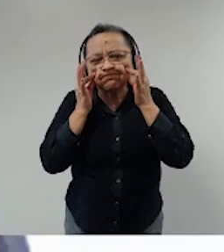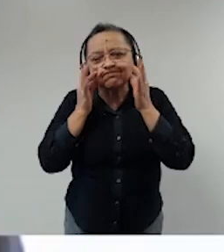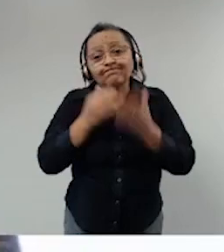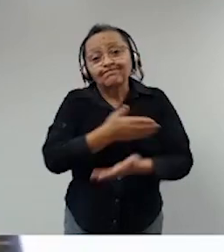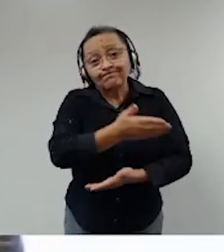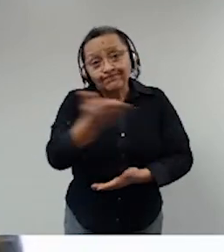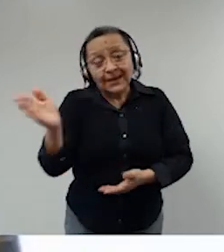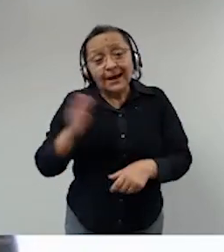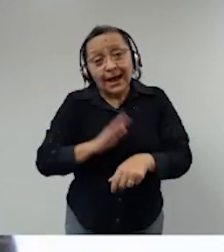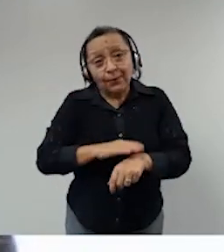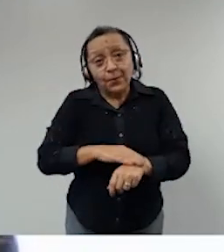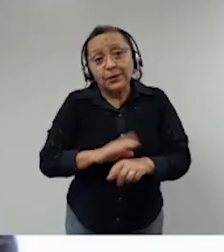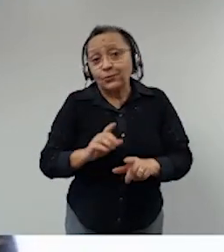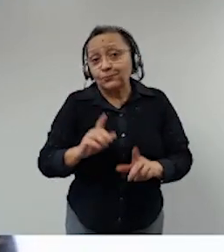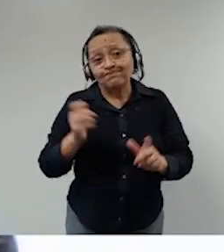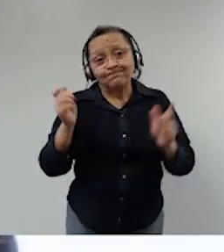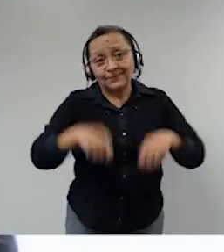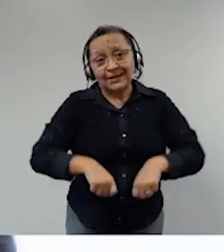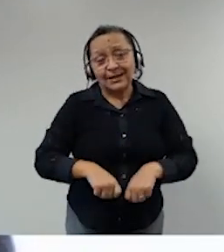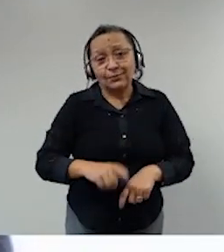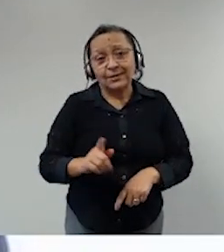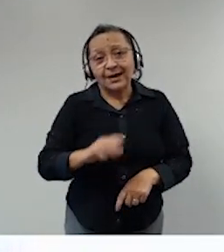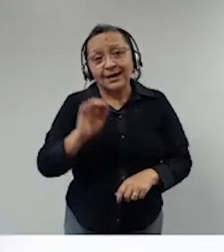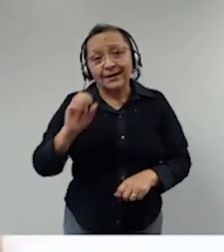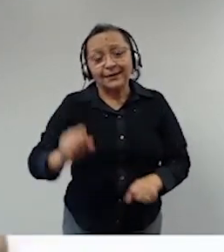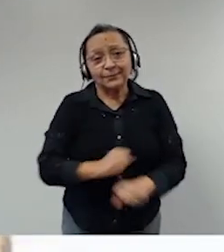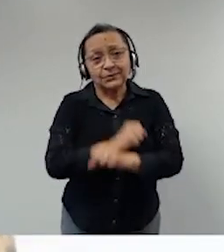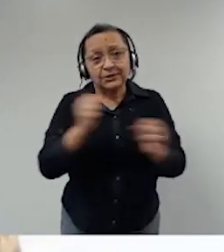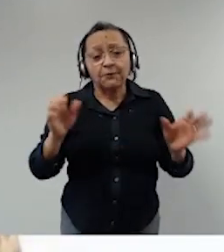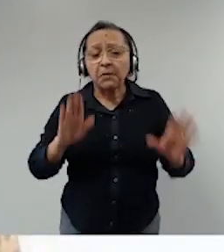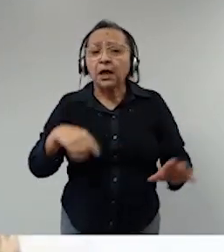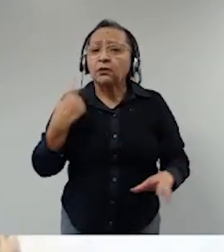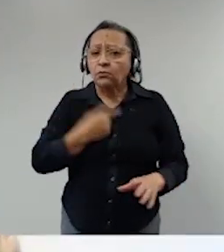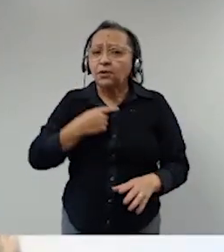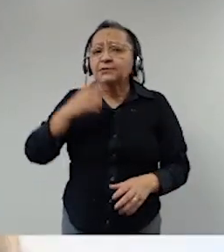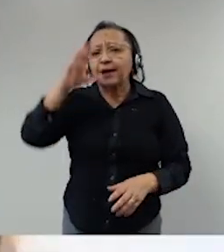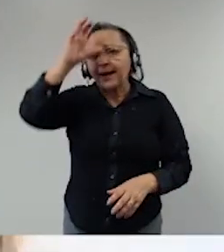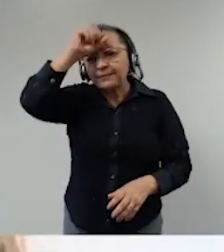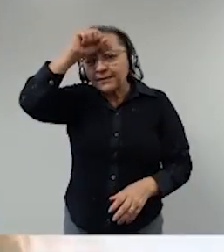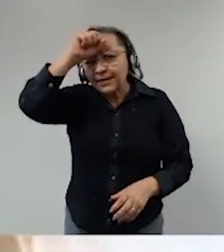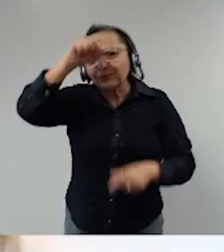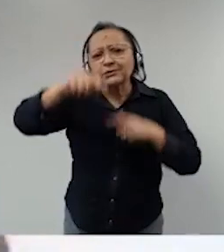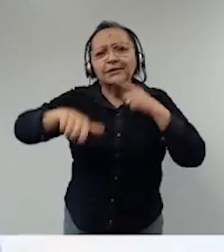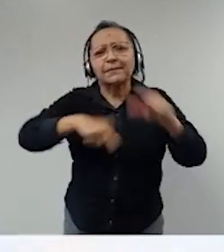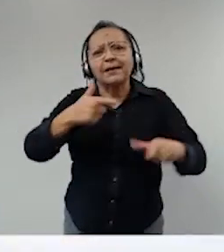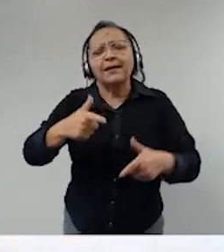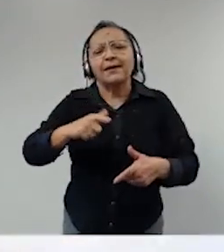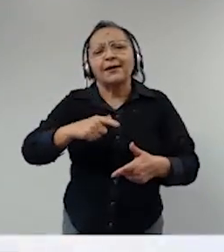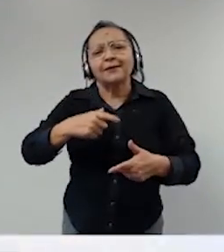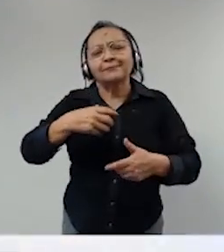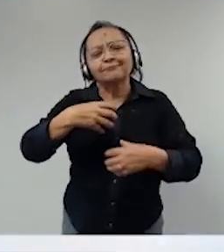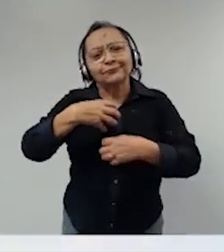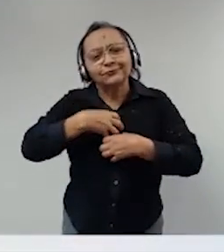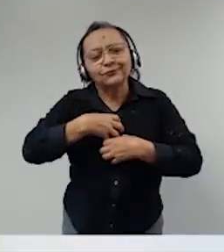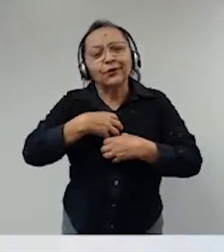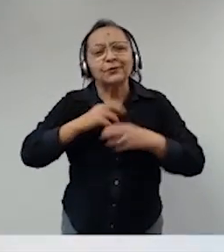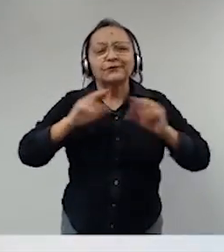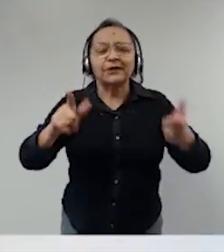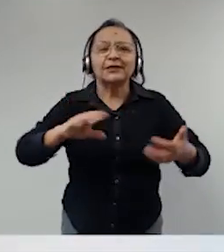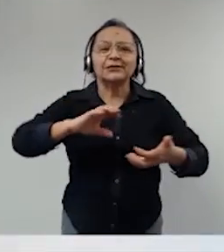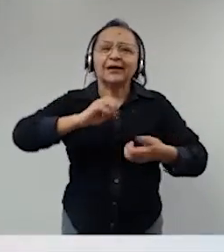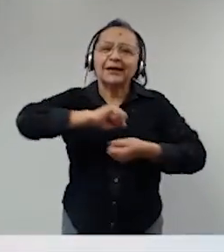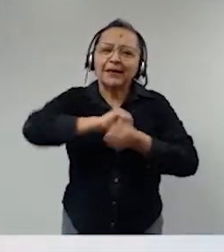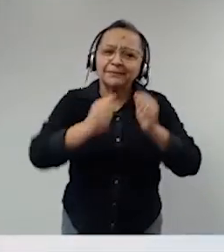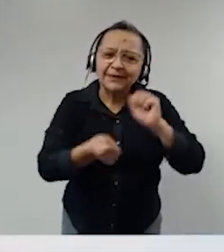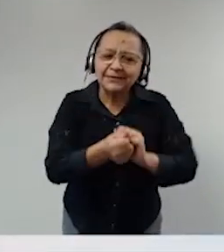disso. Mas a gente aprendeu a trabalhar de outra forma. E nessa outra forma em que aprendemos a trabalhar, tem